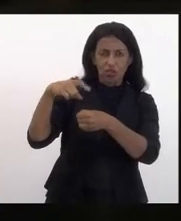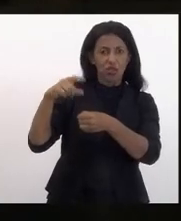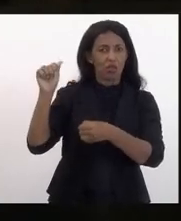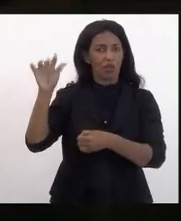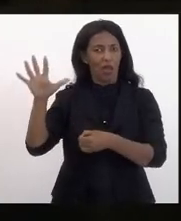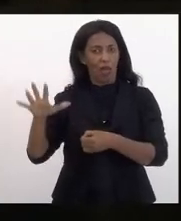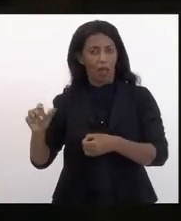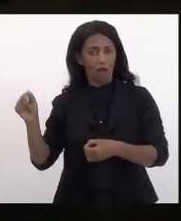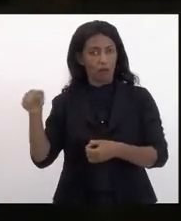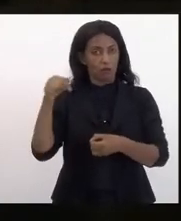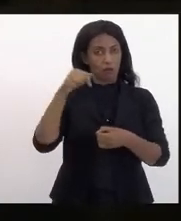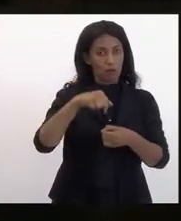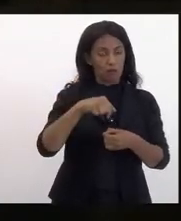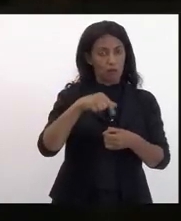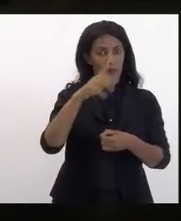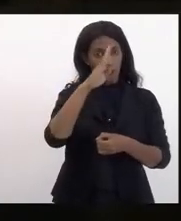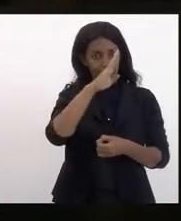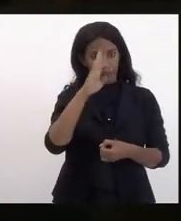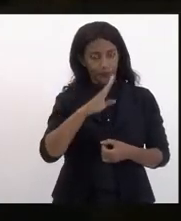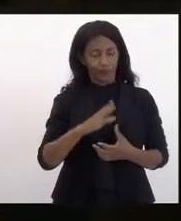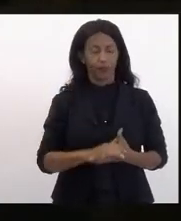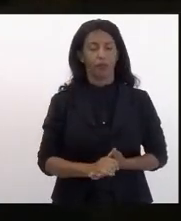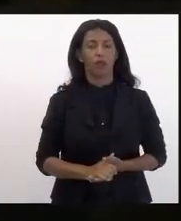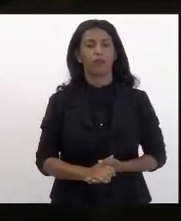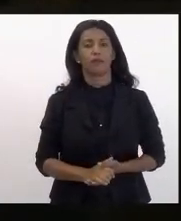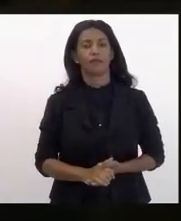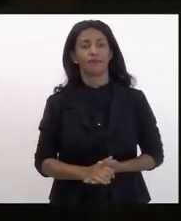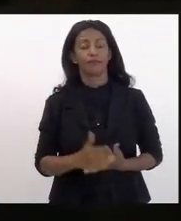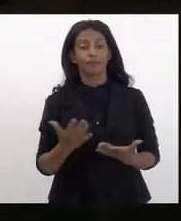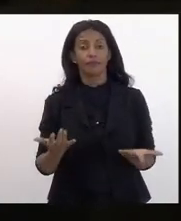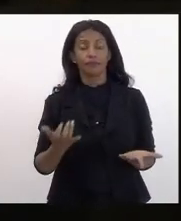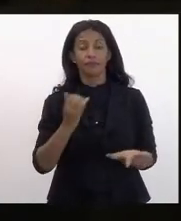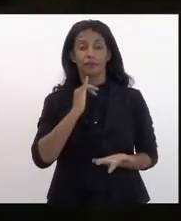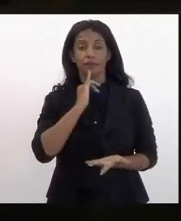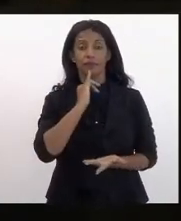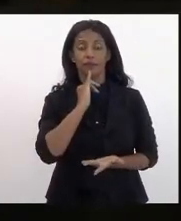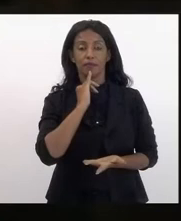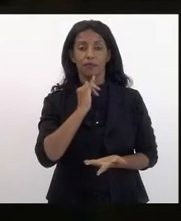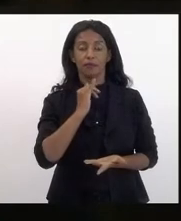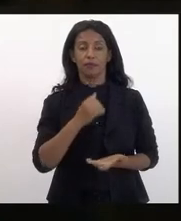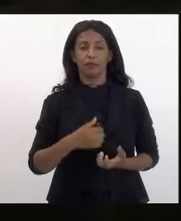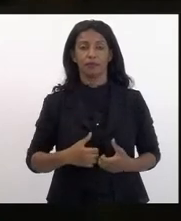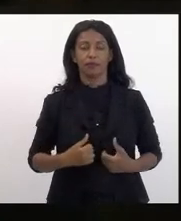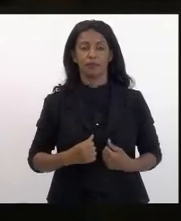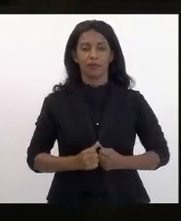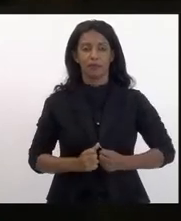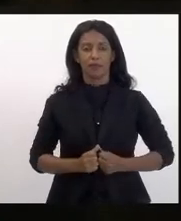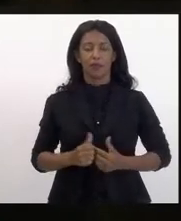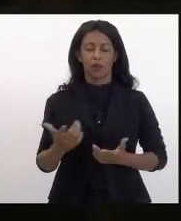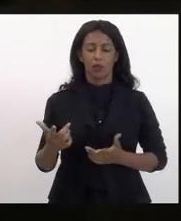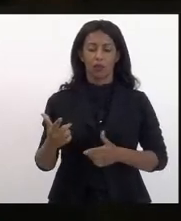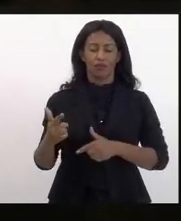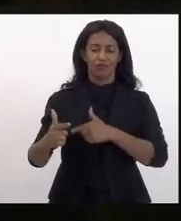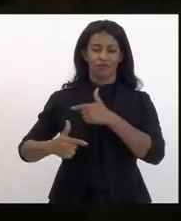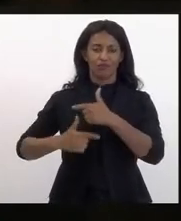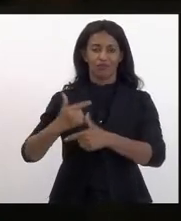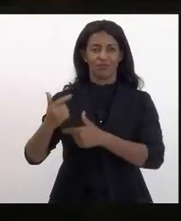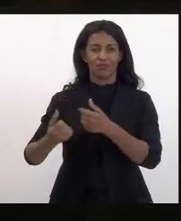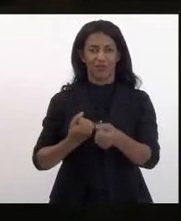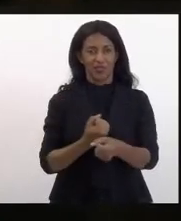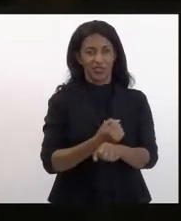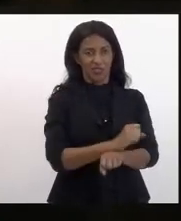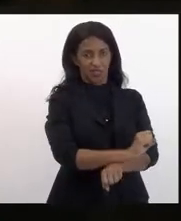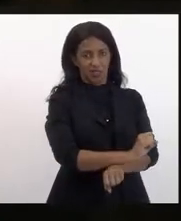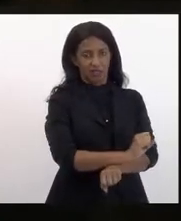Brasil, vieram, né, infelizmente, com a mão de obra